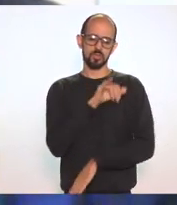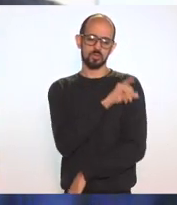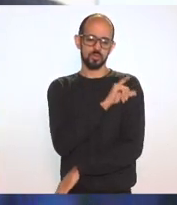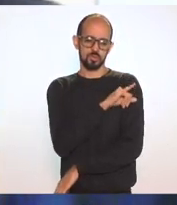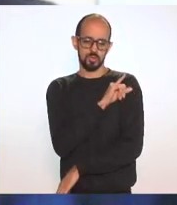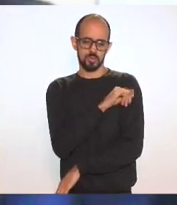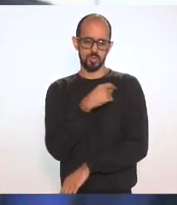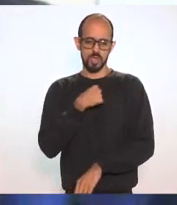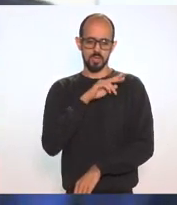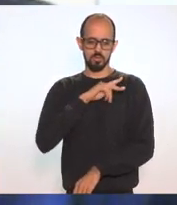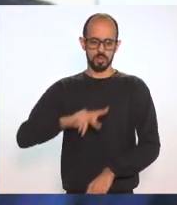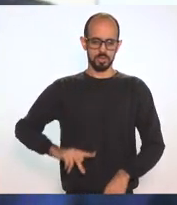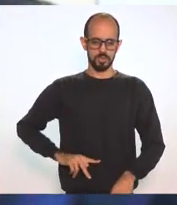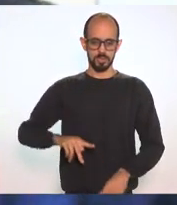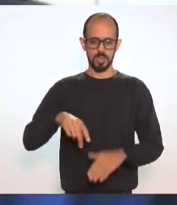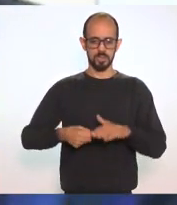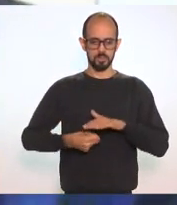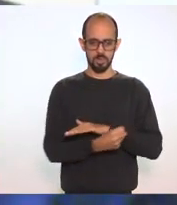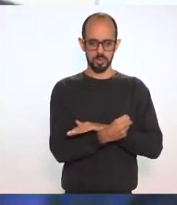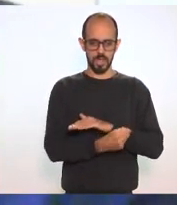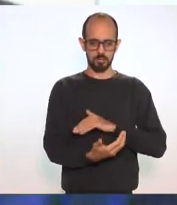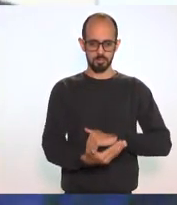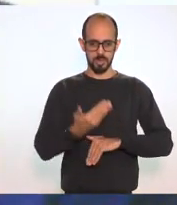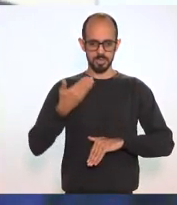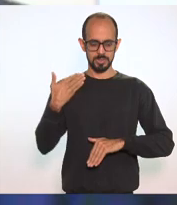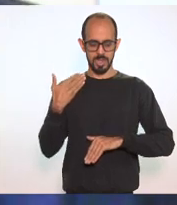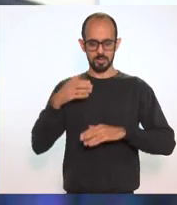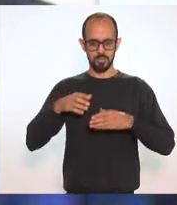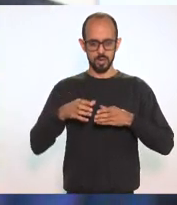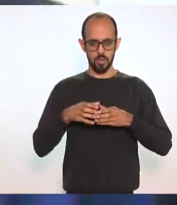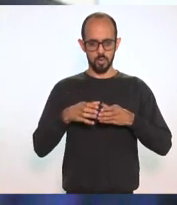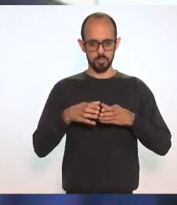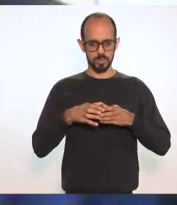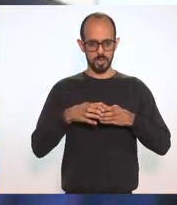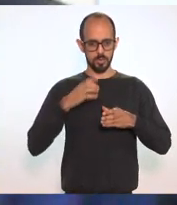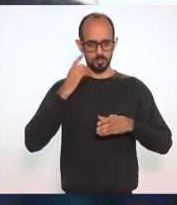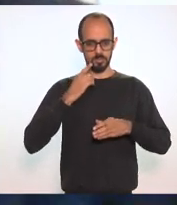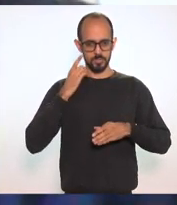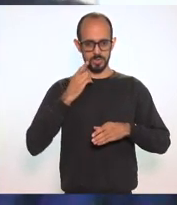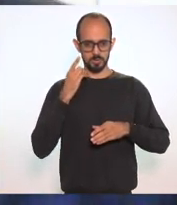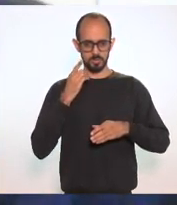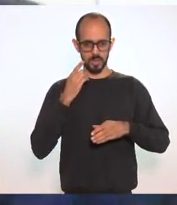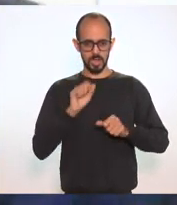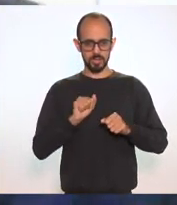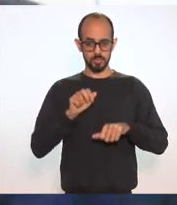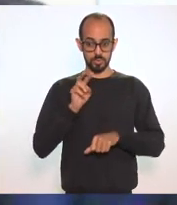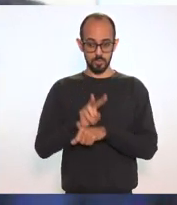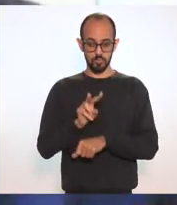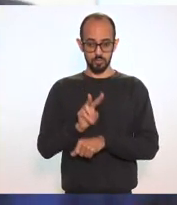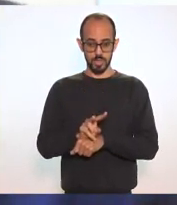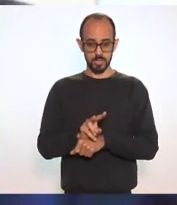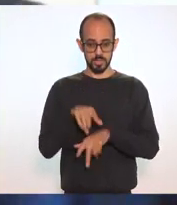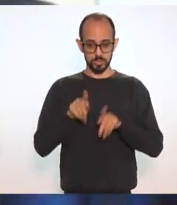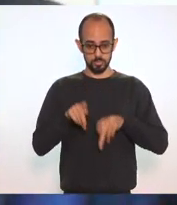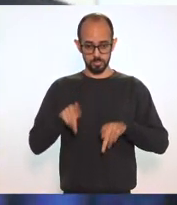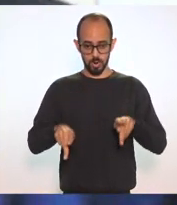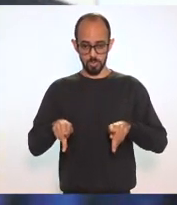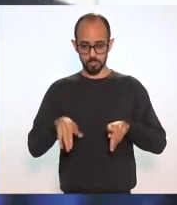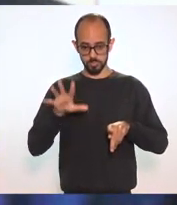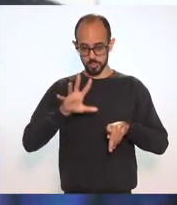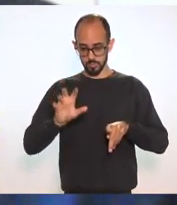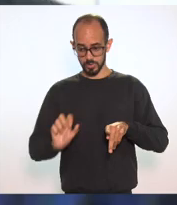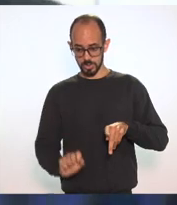presidi aqui no mandato passado a Comissão Parlamentar, né, em Defesa dos Povos de Matriz